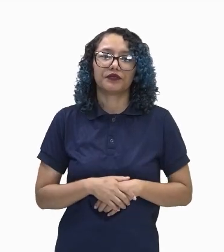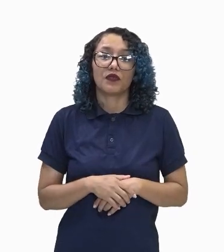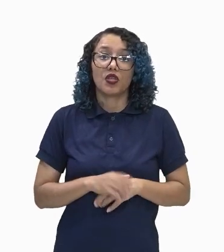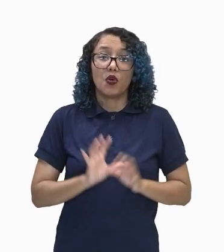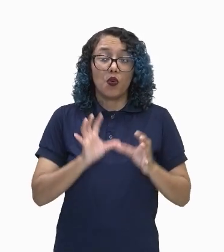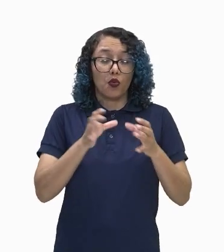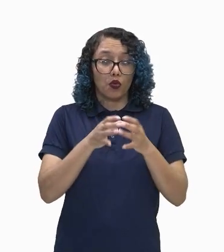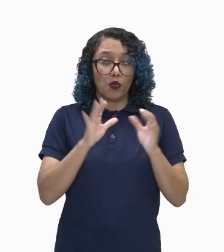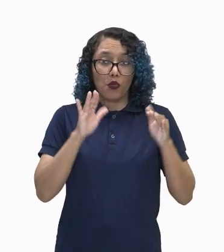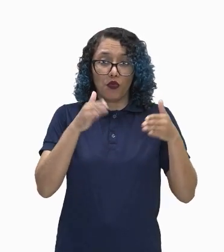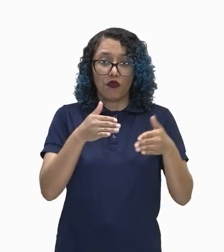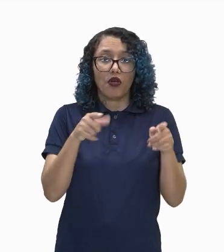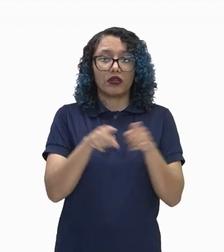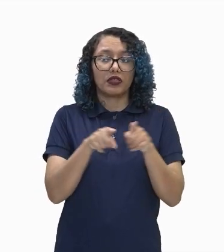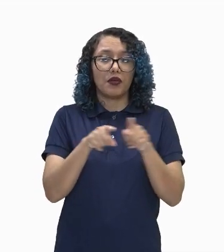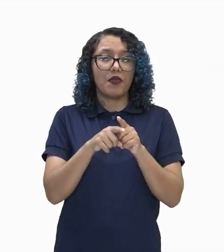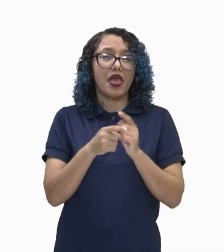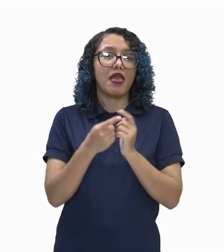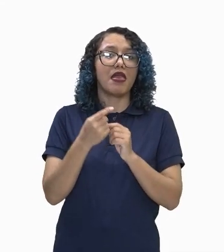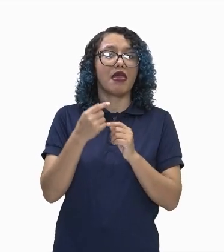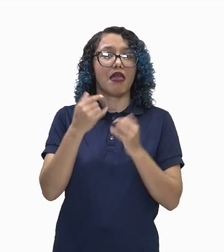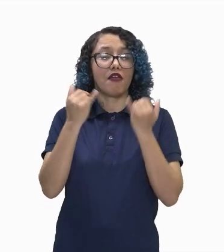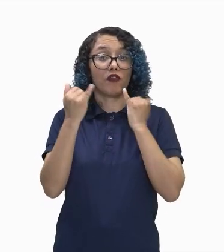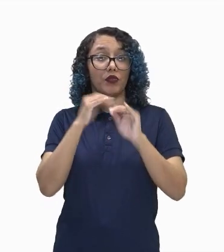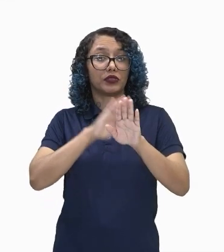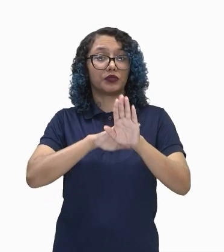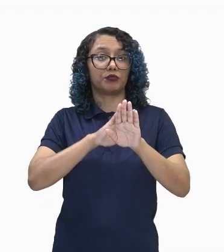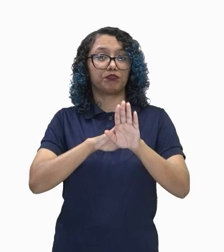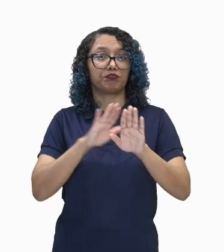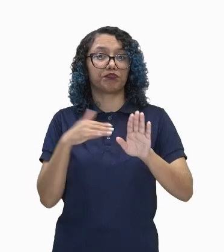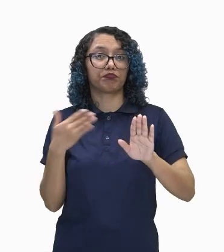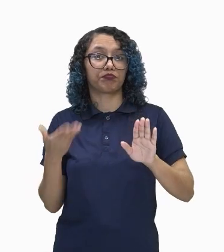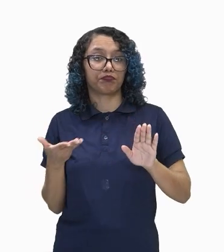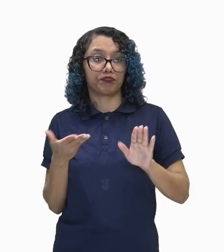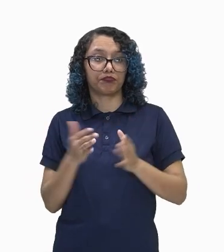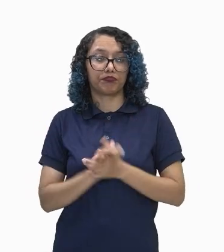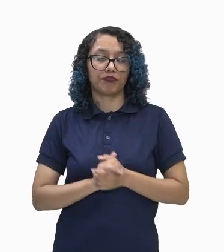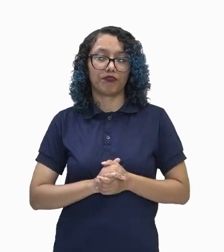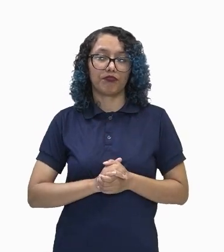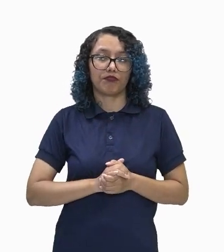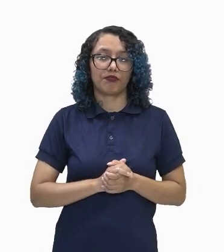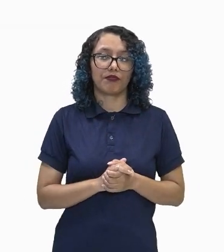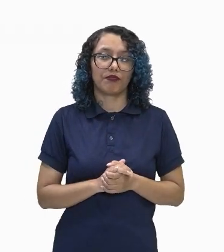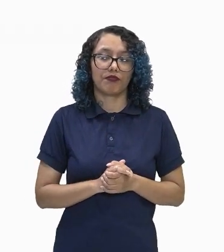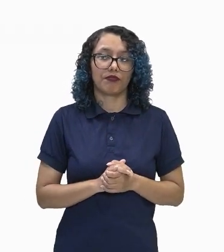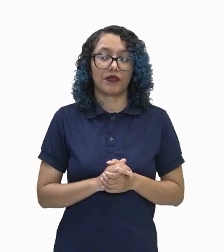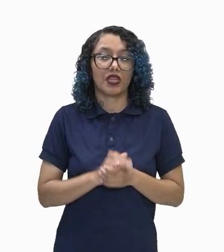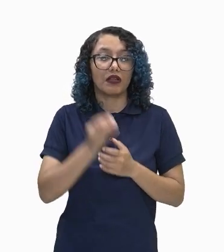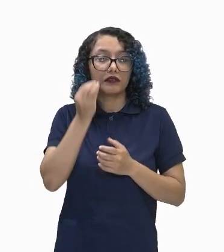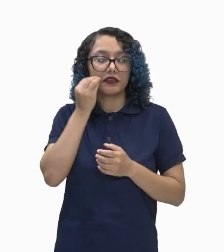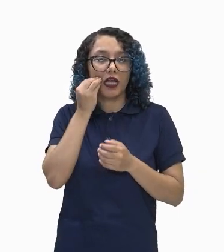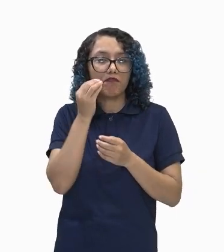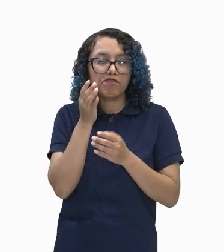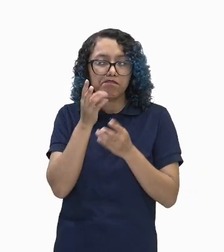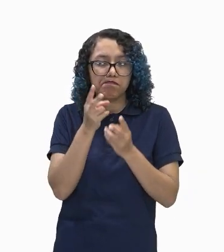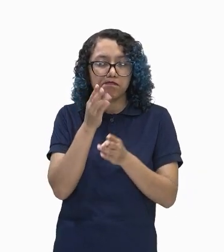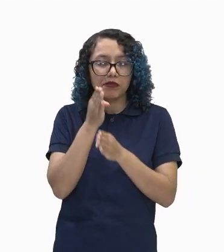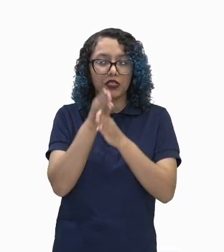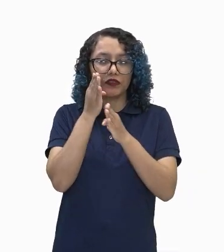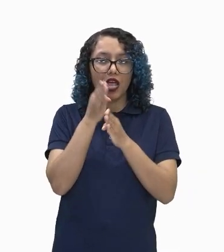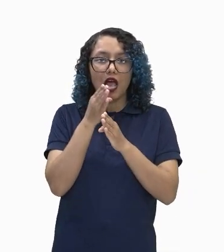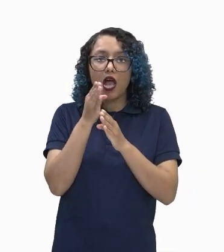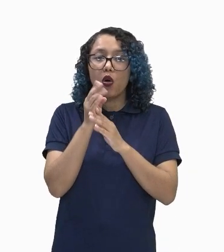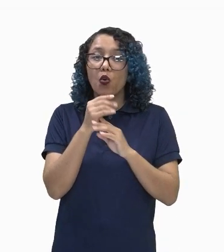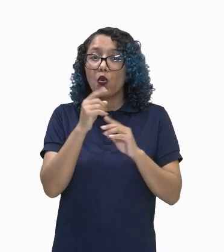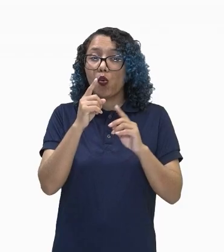mensagem intencionada, né? De tentar aí identificar para que público-alvo aquele